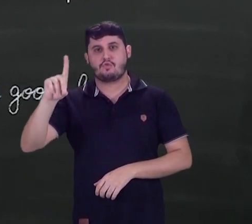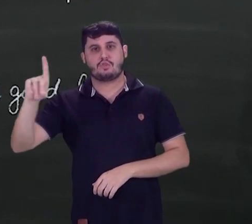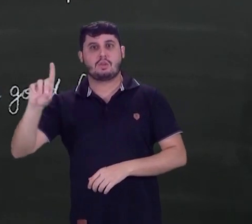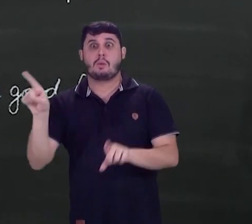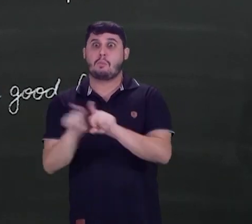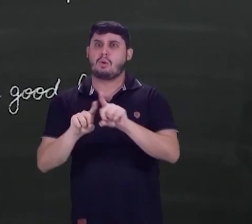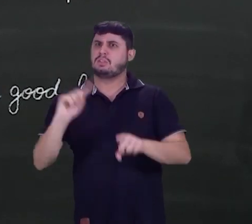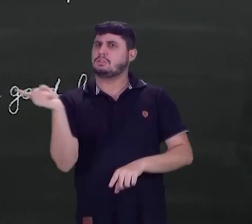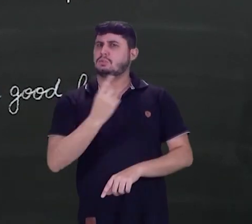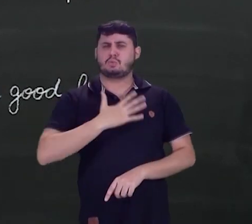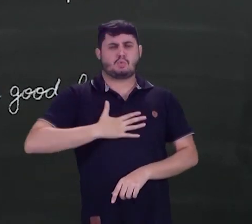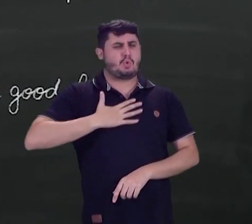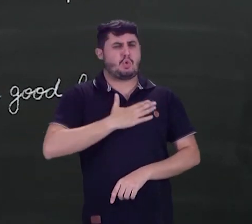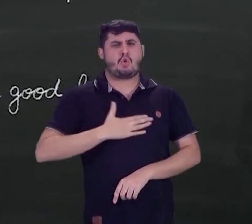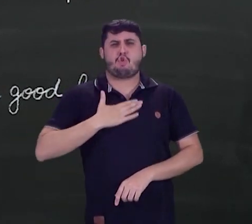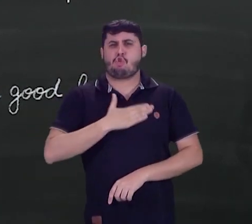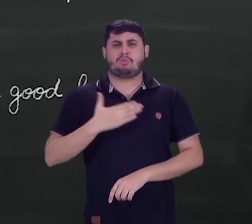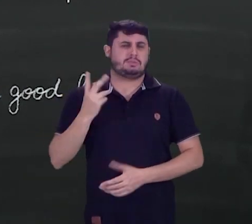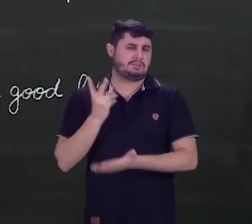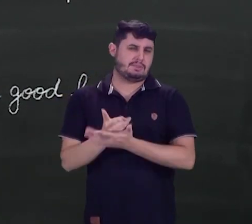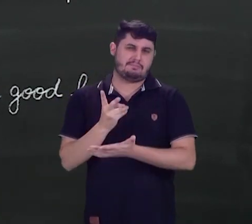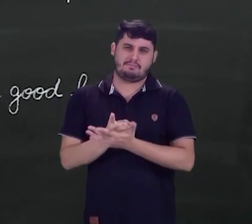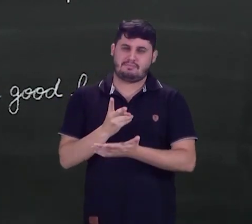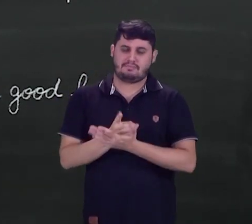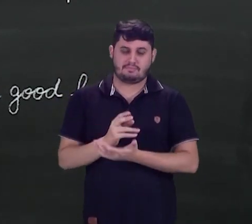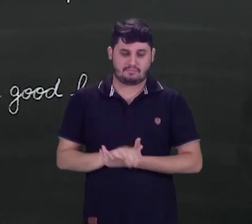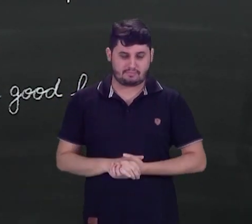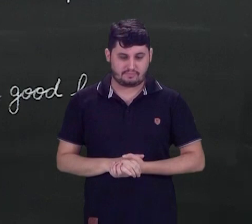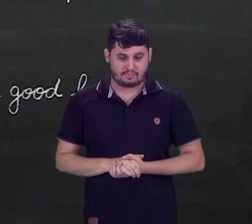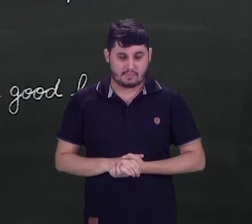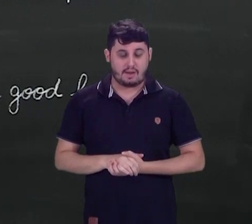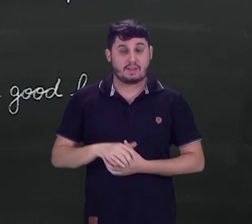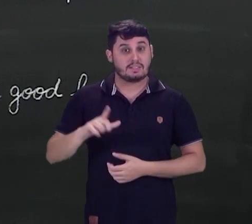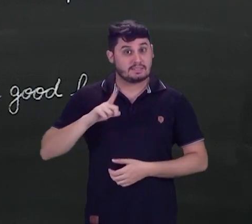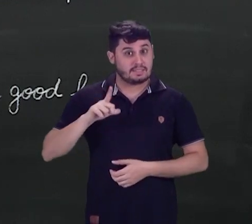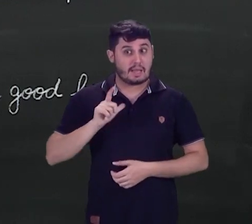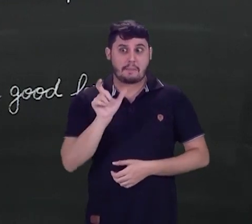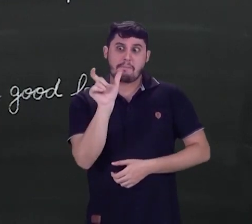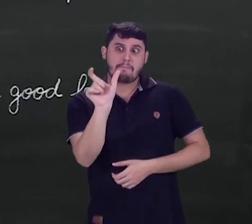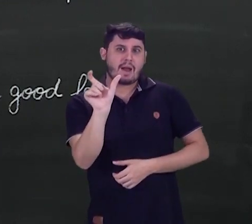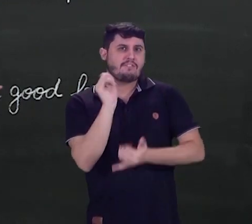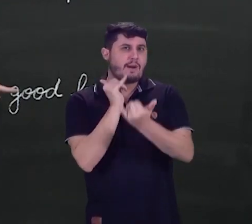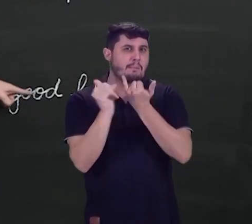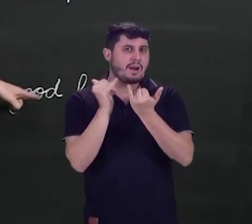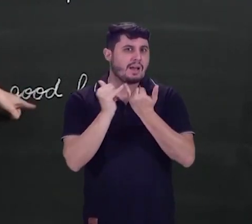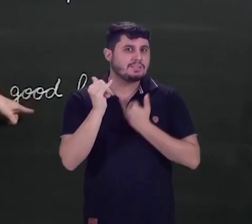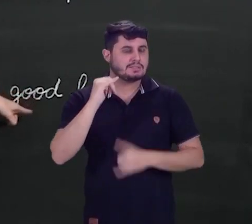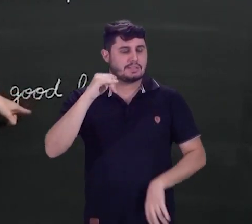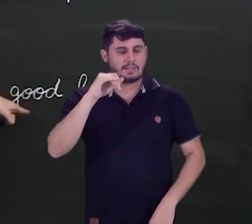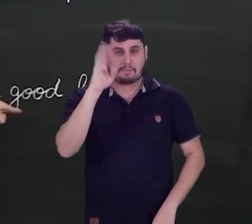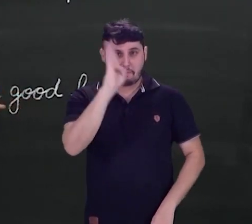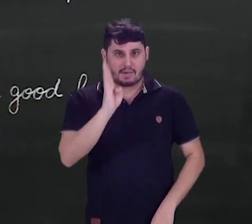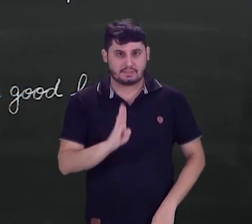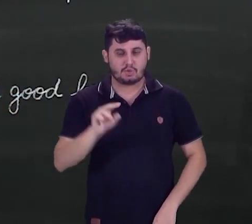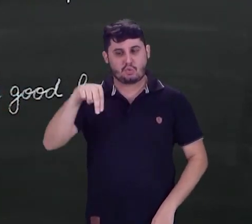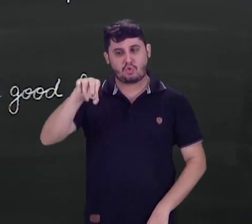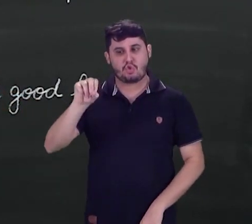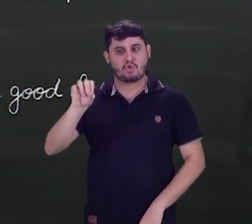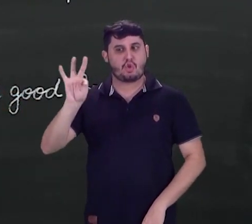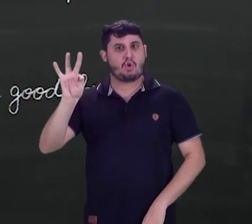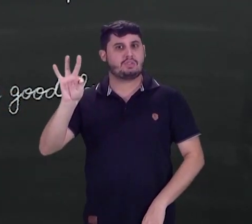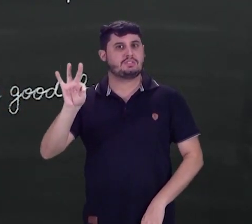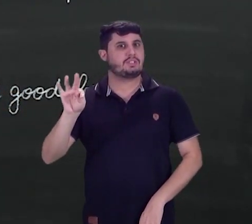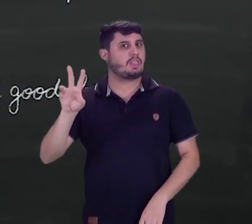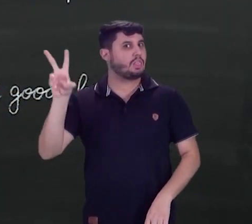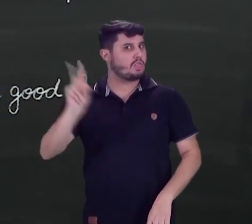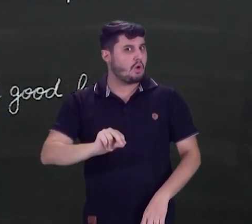mundo pede. E aí eu já trouxe, ó, com uma palavrinha not transparente, good. Porque, vamos